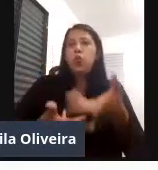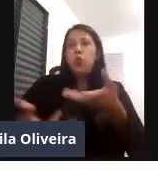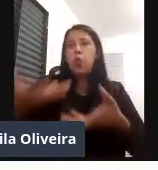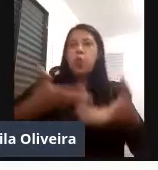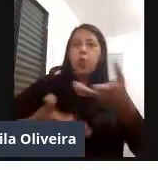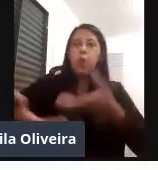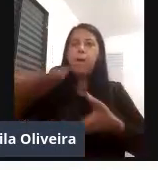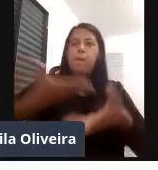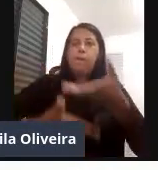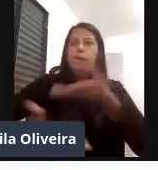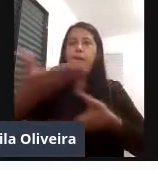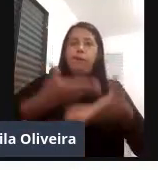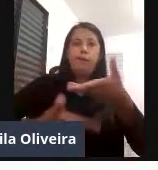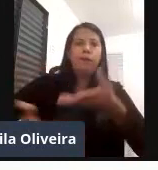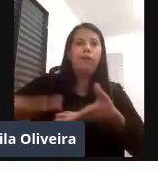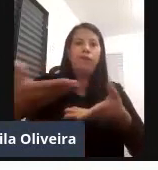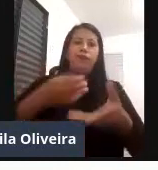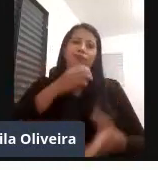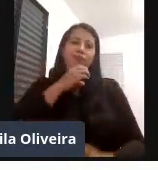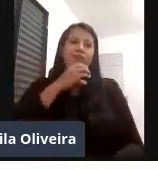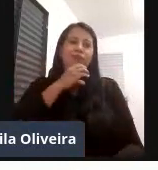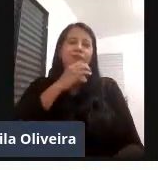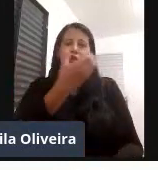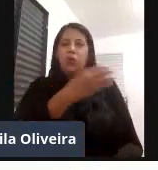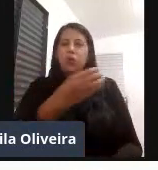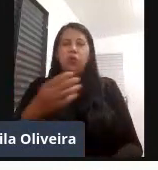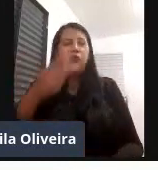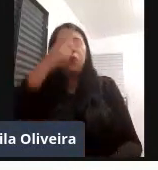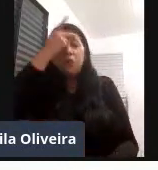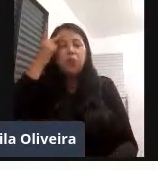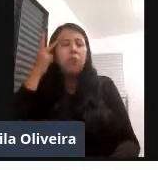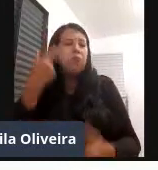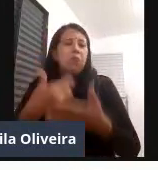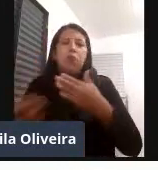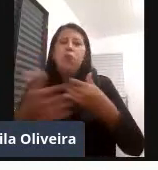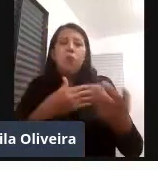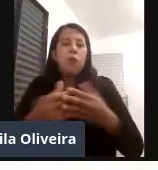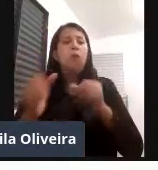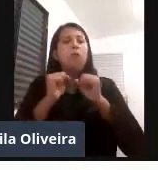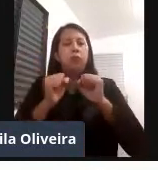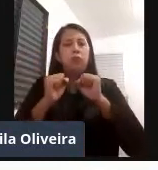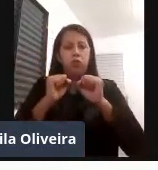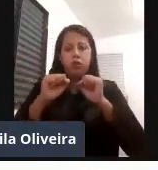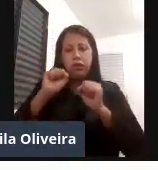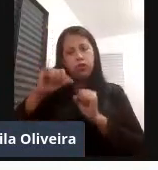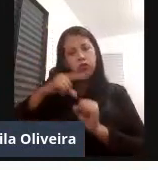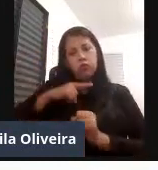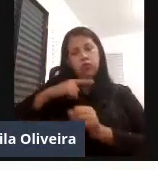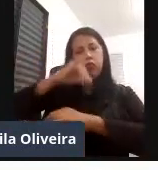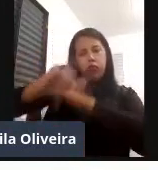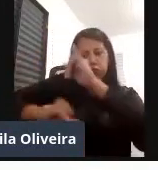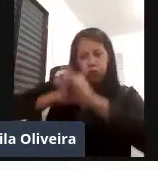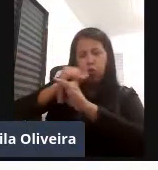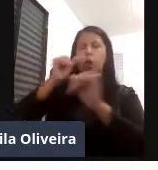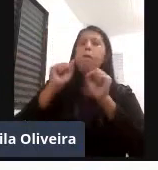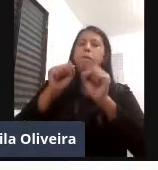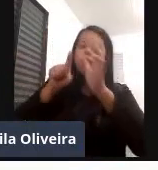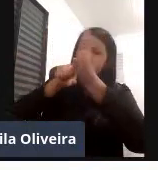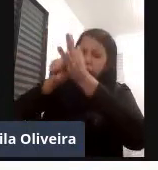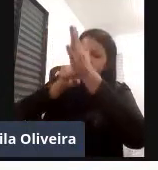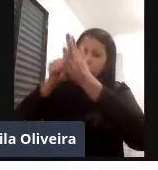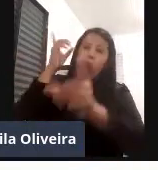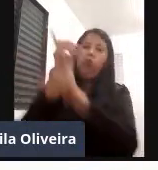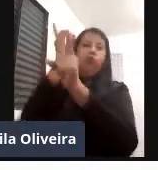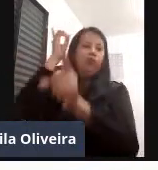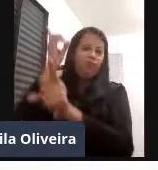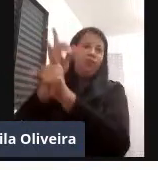científico acesso para qualquer pessoa que tiver acesso à internet, que buscar, essa pessoa pode ter acesso.